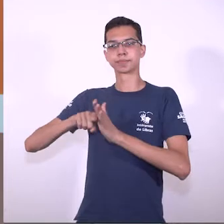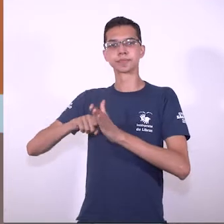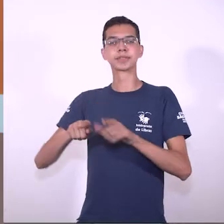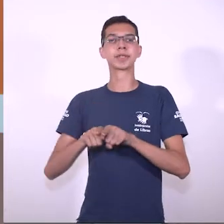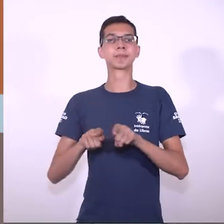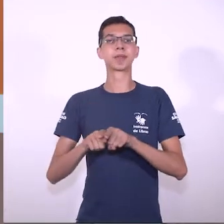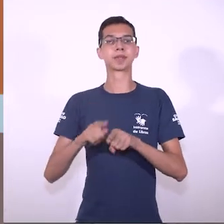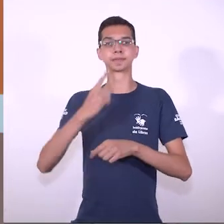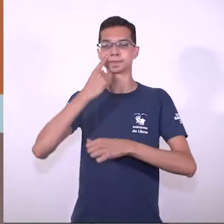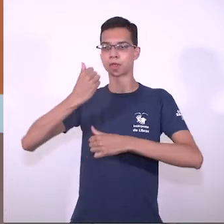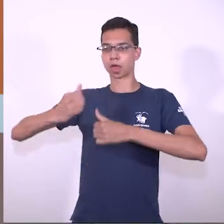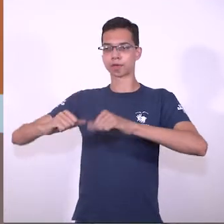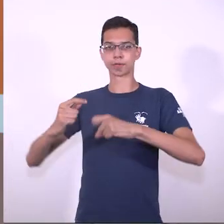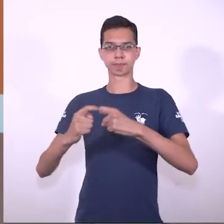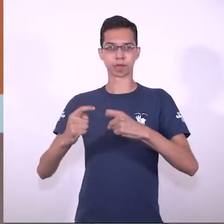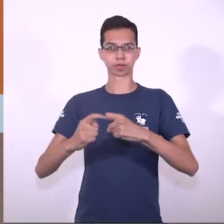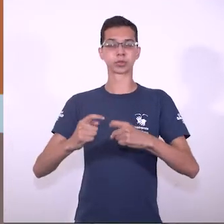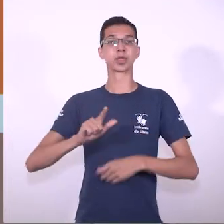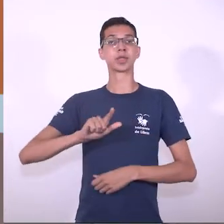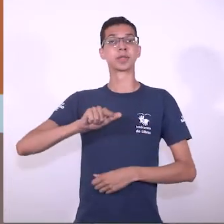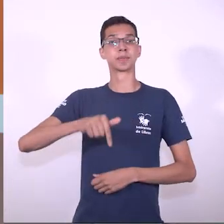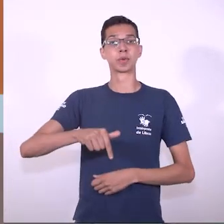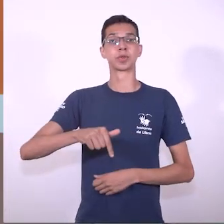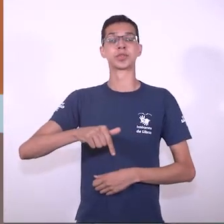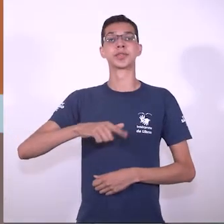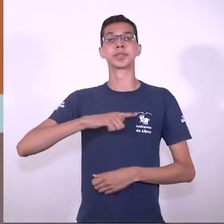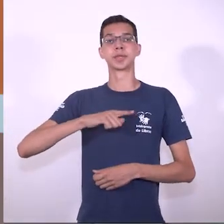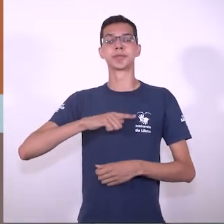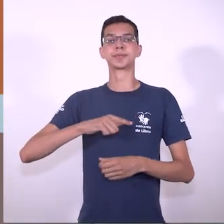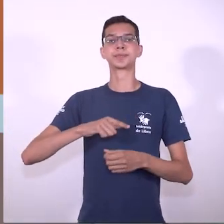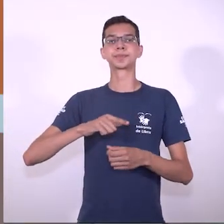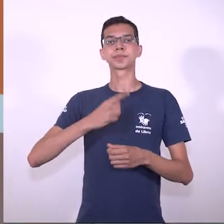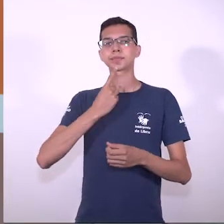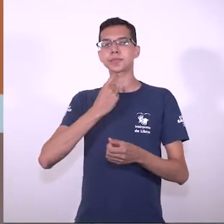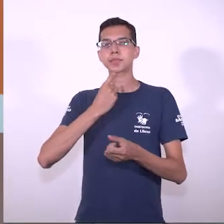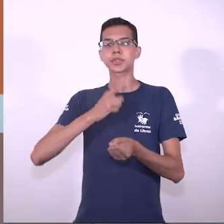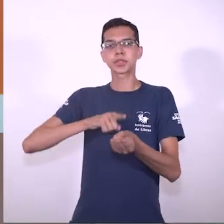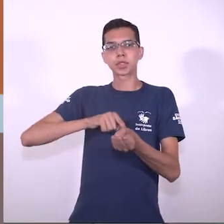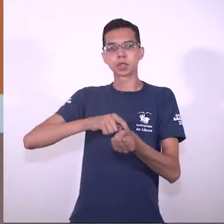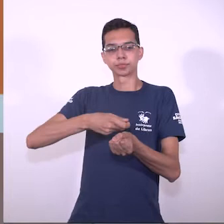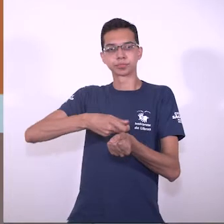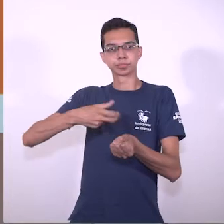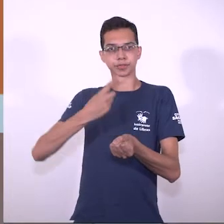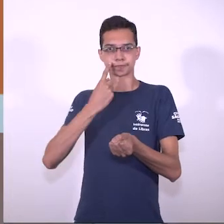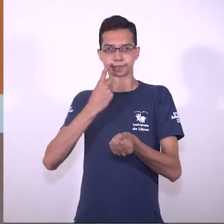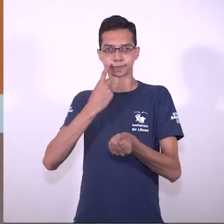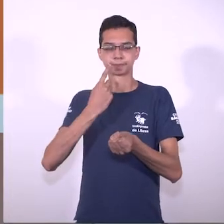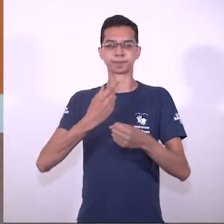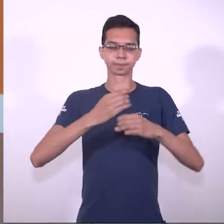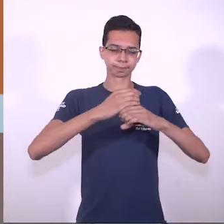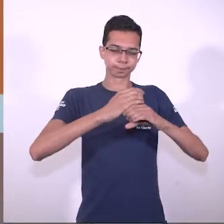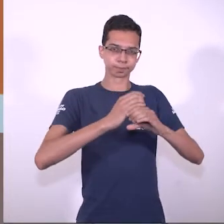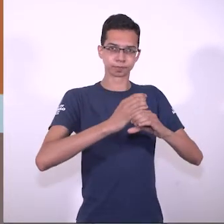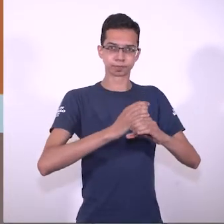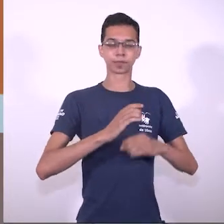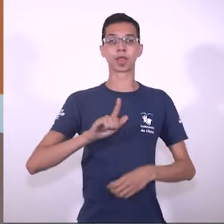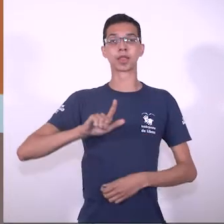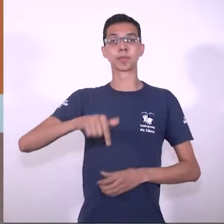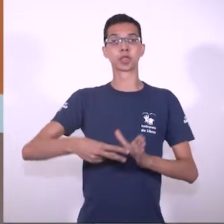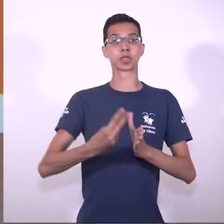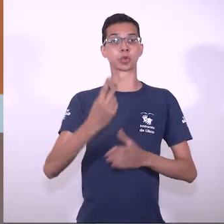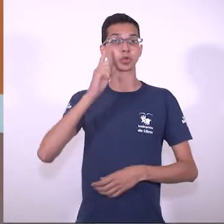coleta laboratorial. No sexto dia, ele é reavaliado pelo médico da UBS e faz a segunda